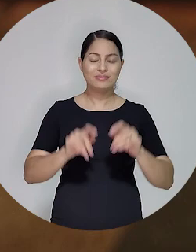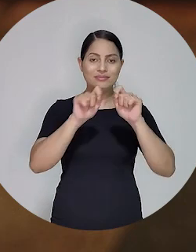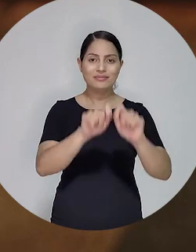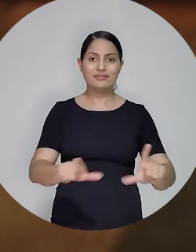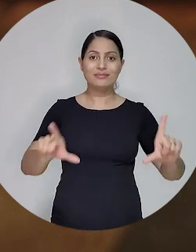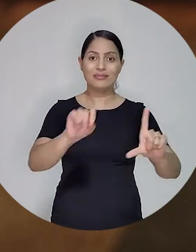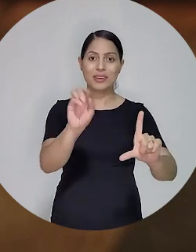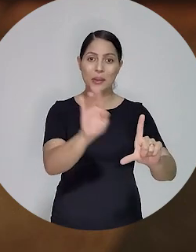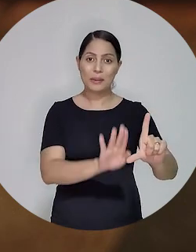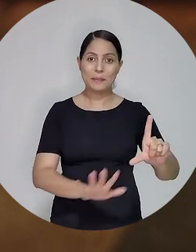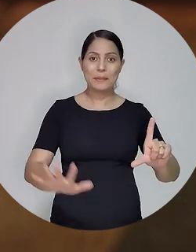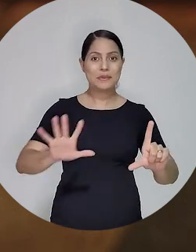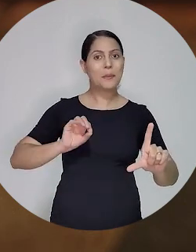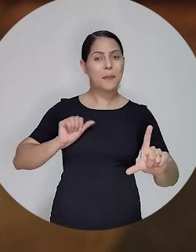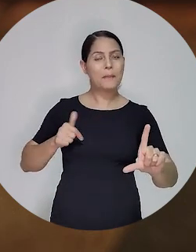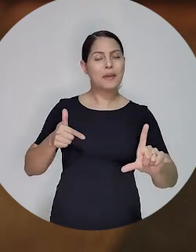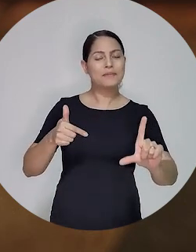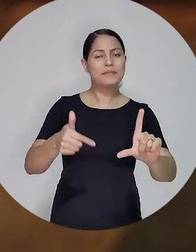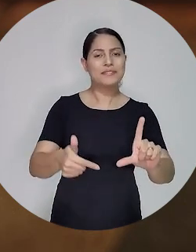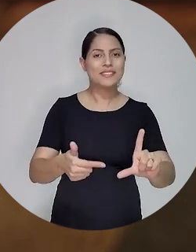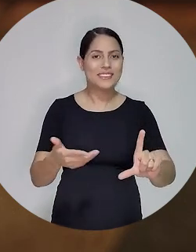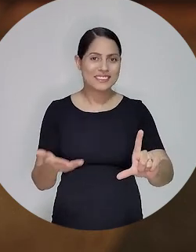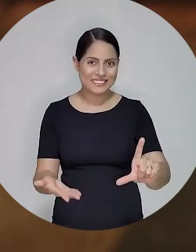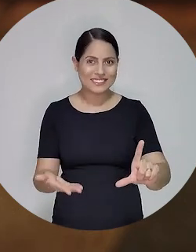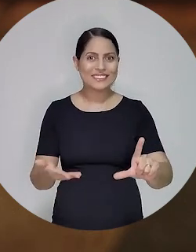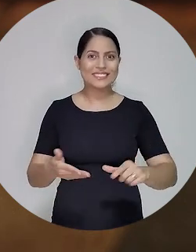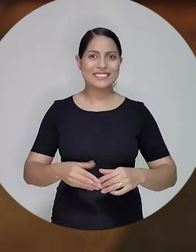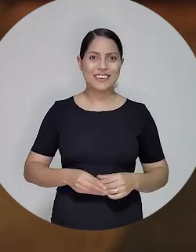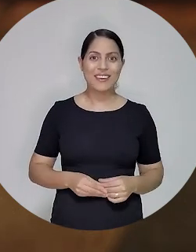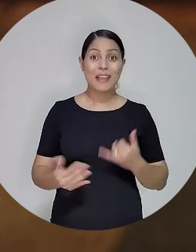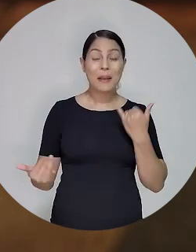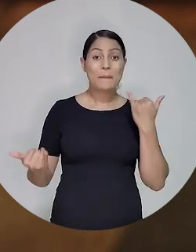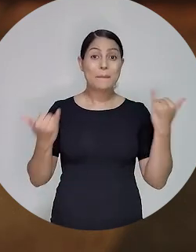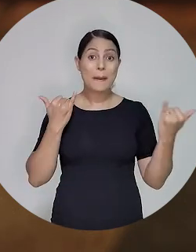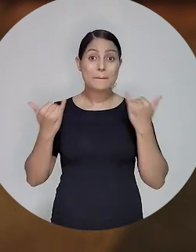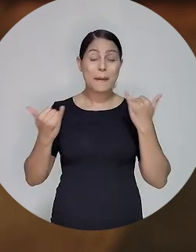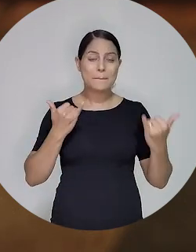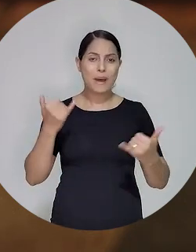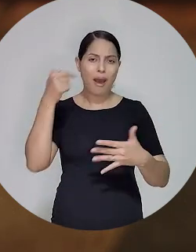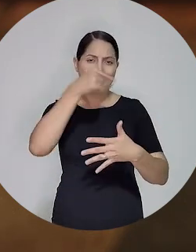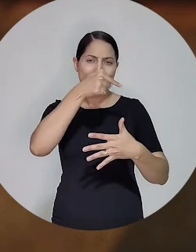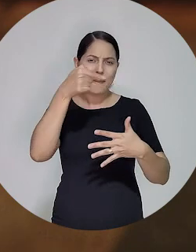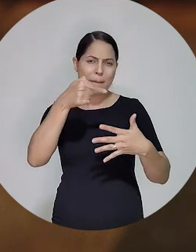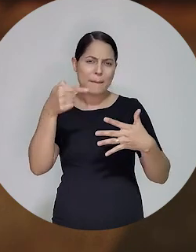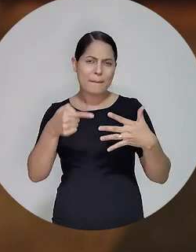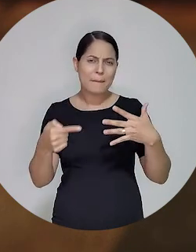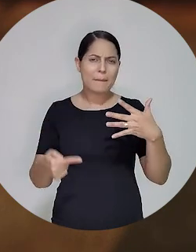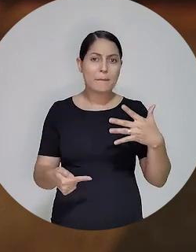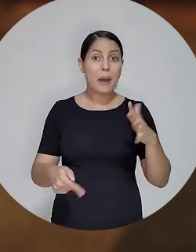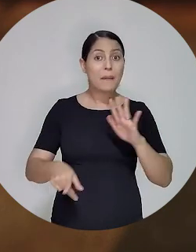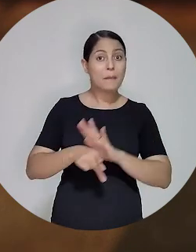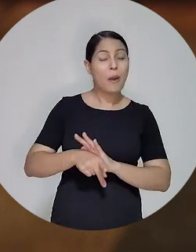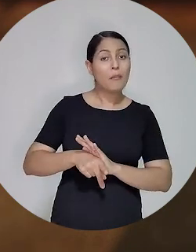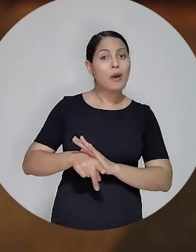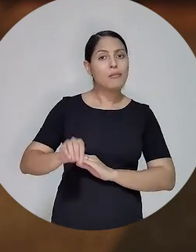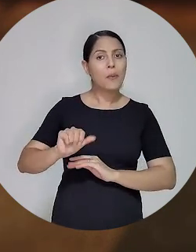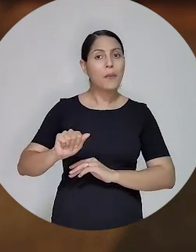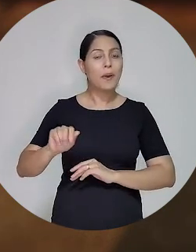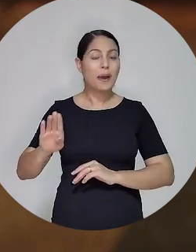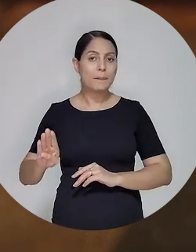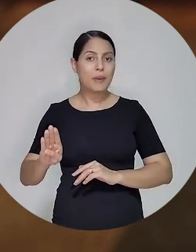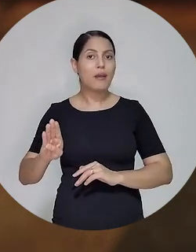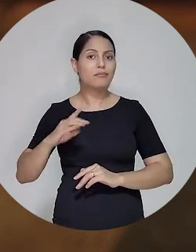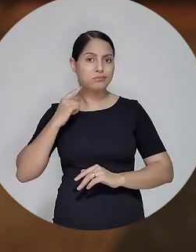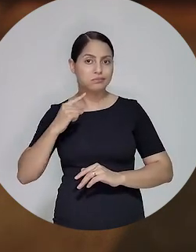Este programa é mais uma produção da Ordem dos Advogados do Brasil. Aqui você fica por dentro das informações da advocacia